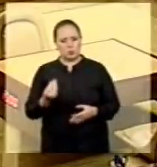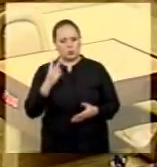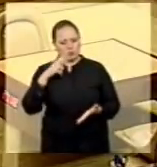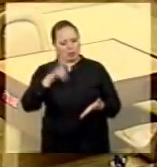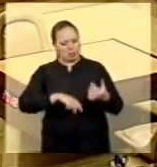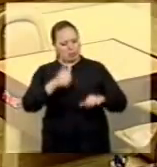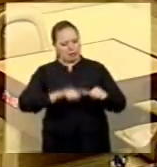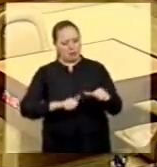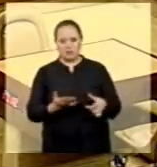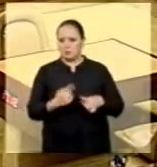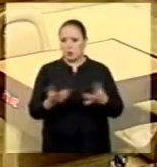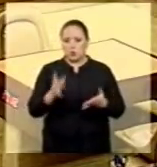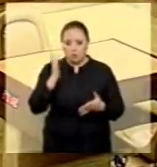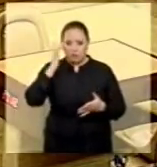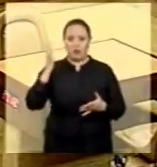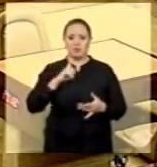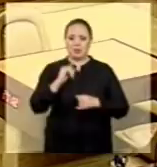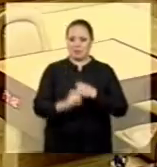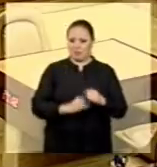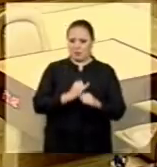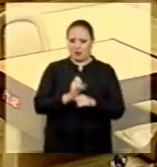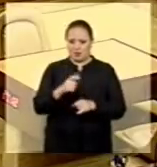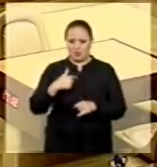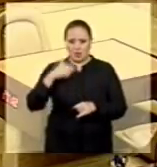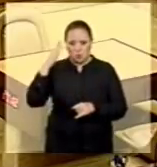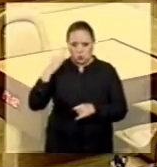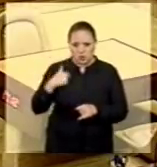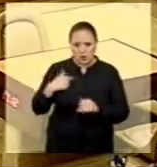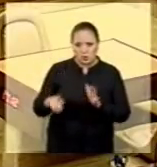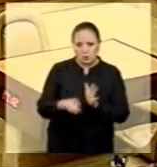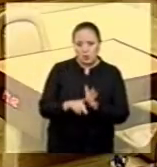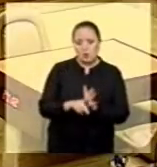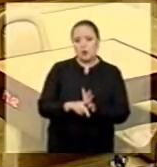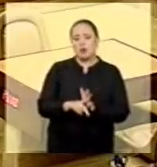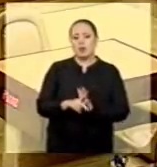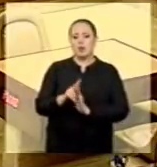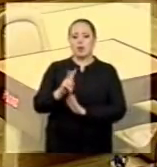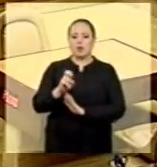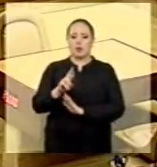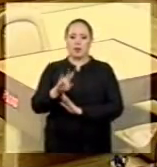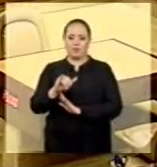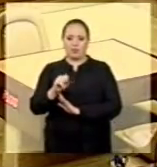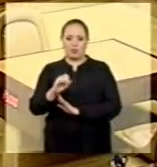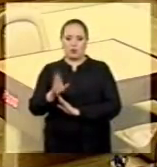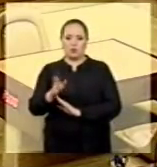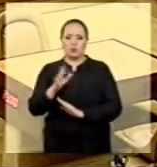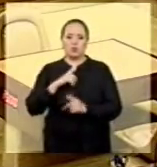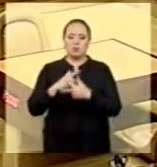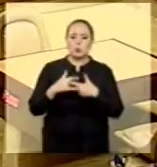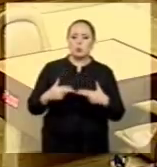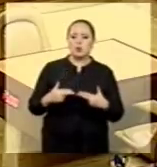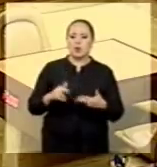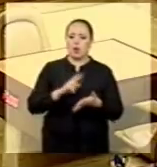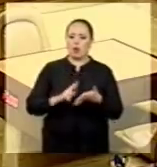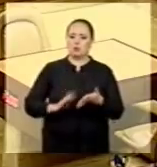tudo informatizado. Então, se eu sei que eu sou o revisor daquela ação penal, já houve alegações finais, o relator